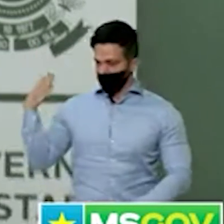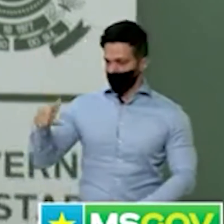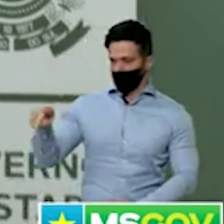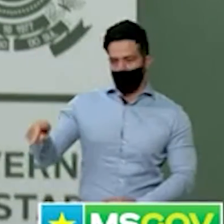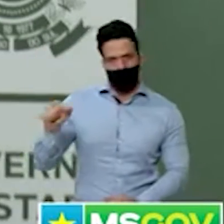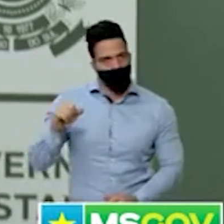tem gente aqui